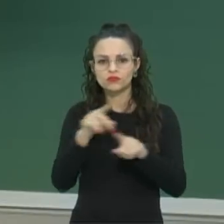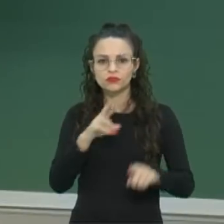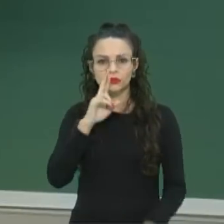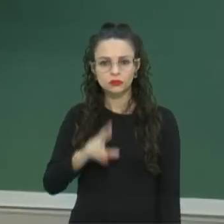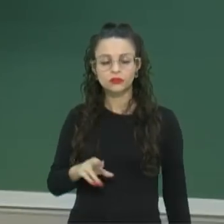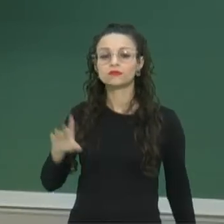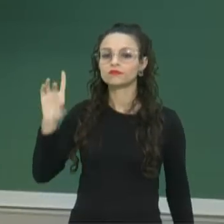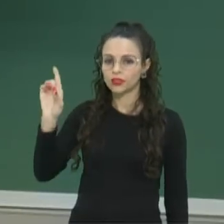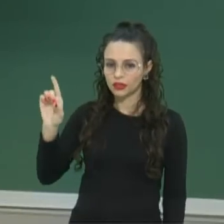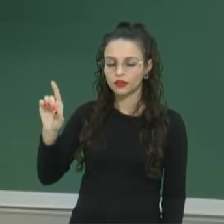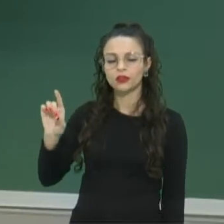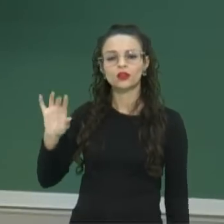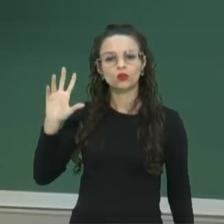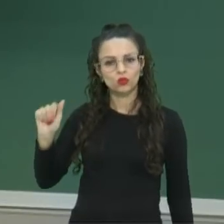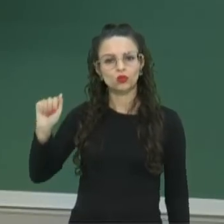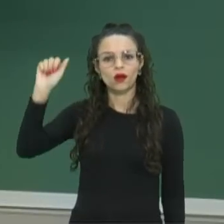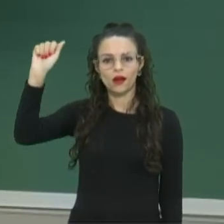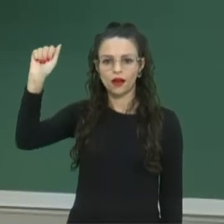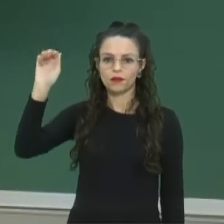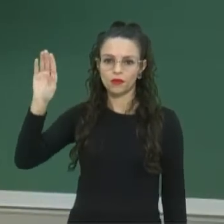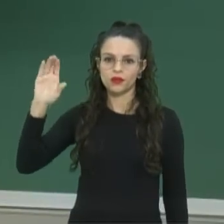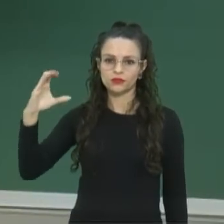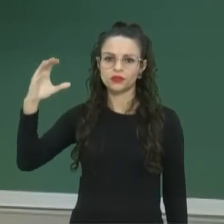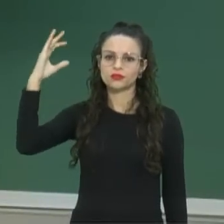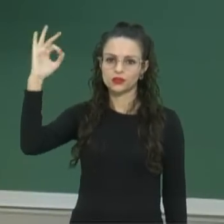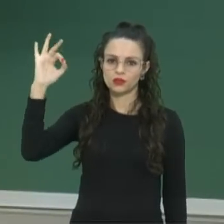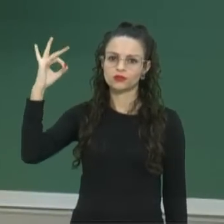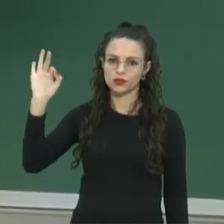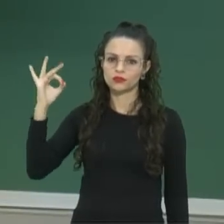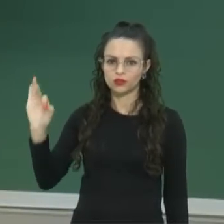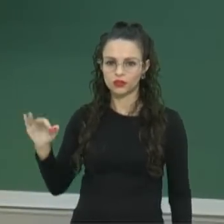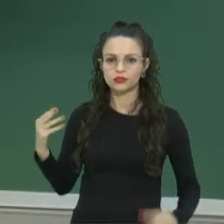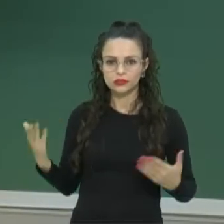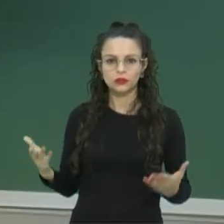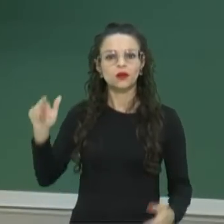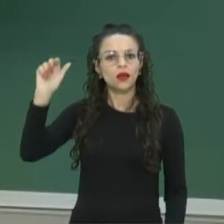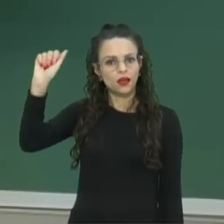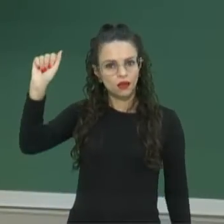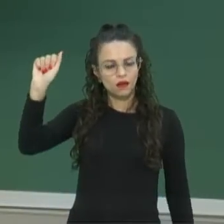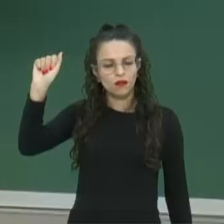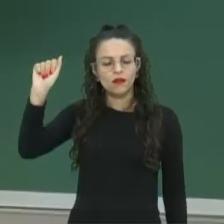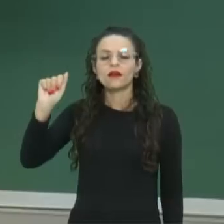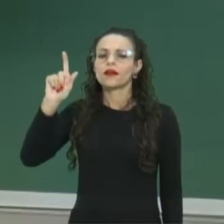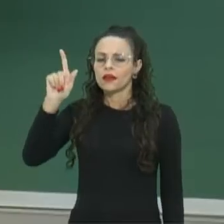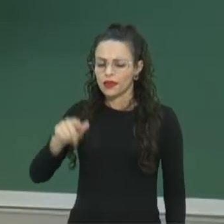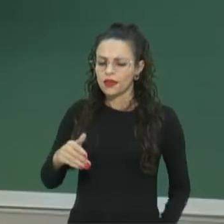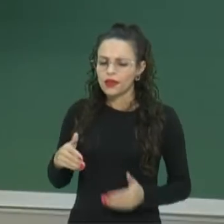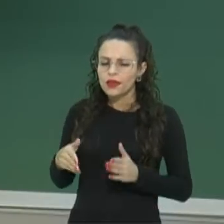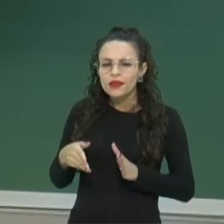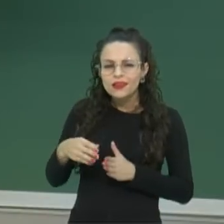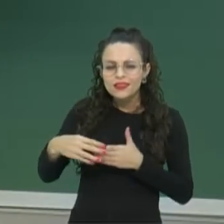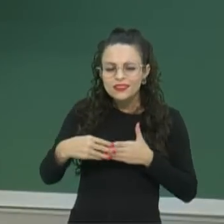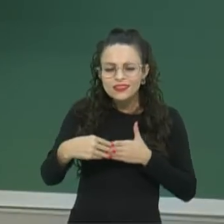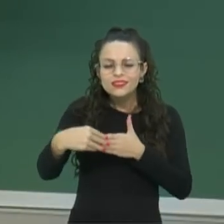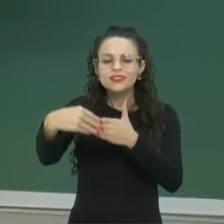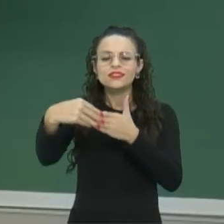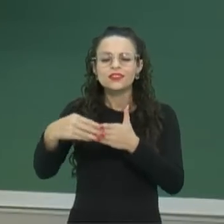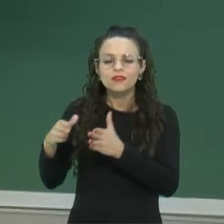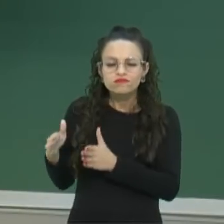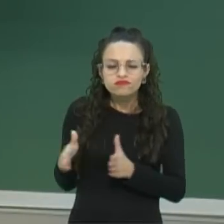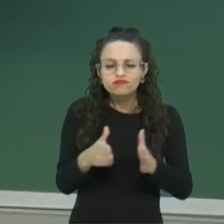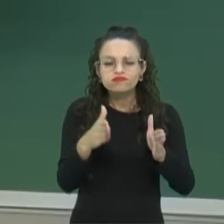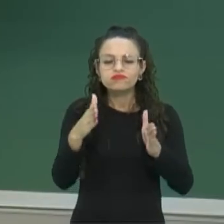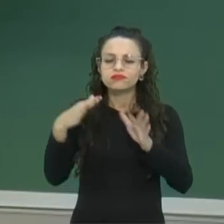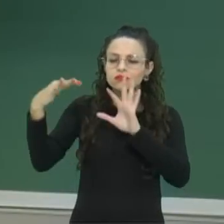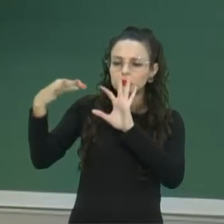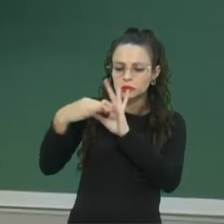letra D, todas as alternativas estão corretas, né? Então, a questão A, que são guias que conduzem para o sagrado, a questão